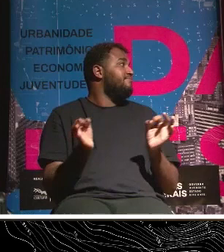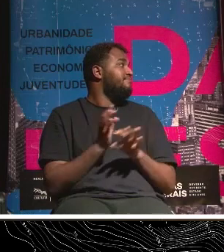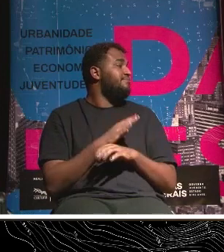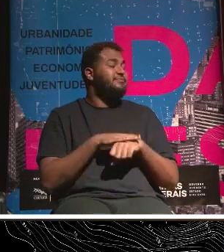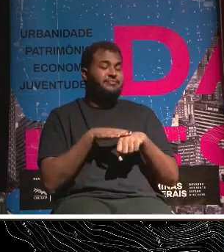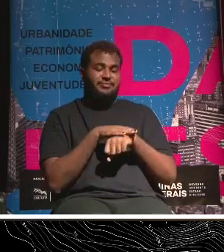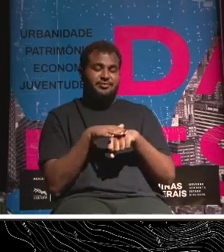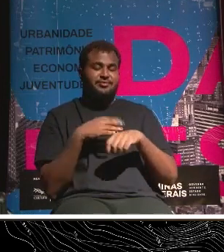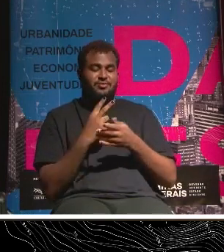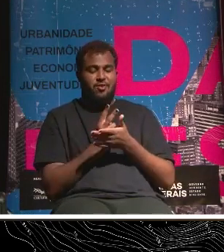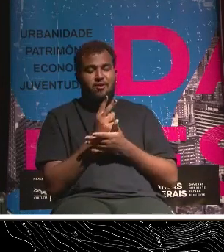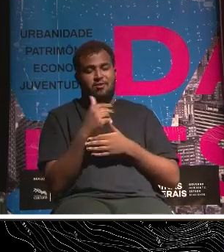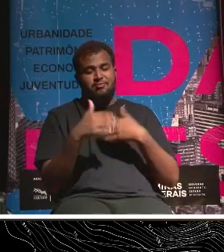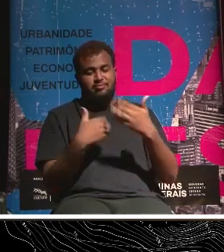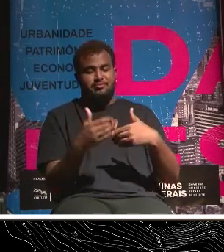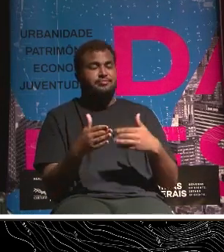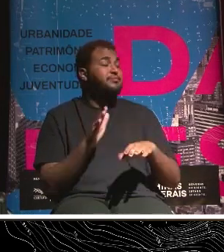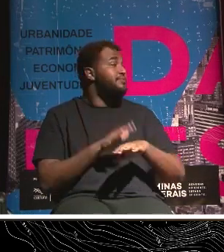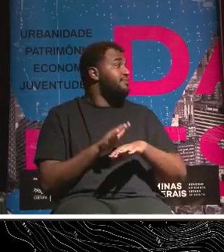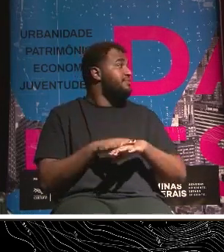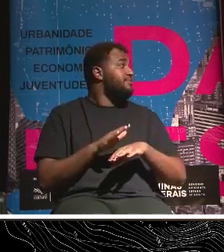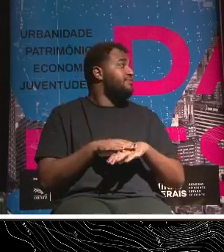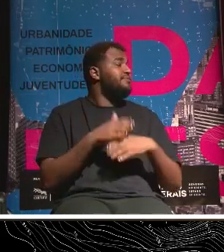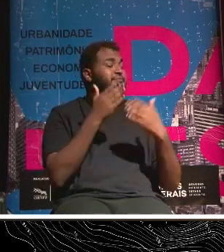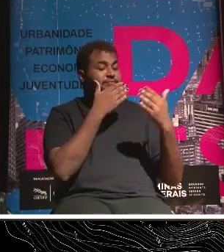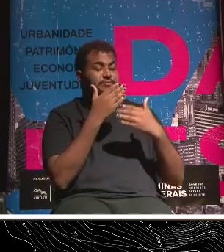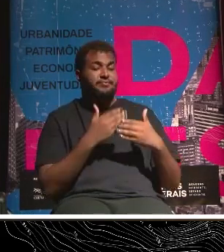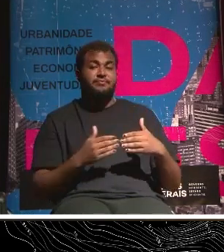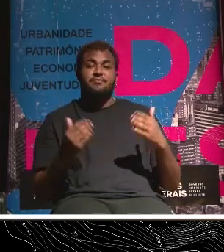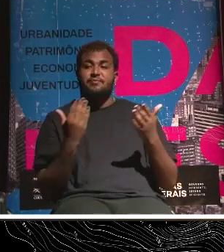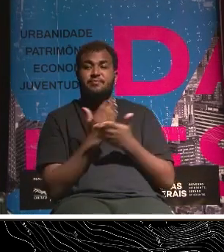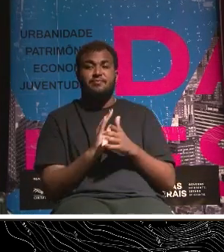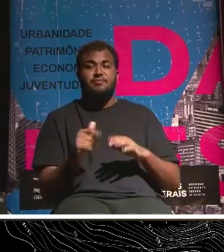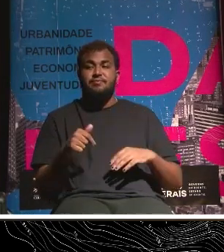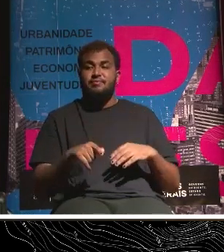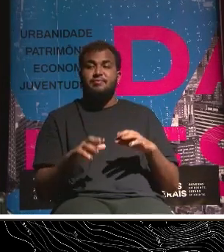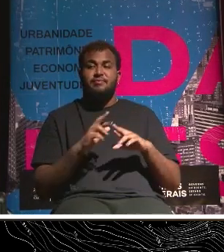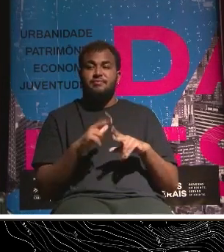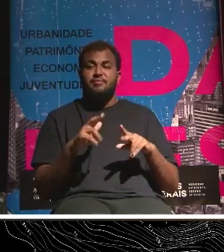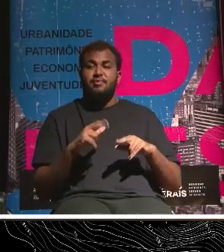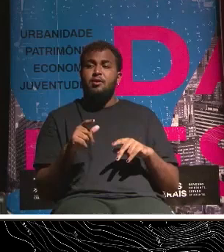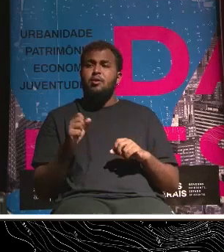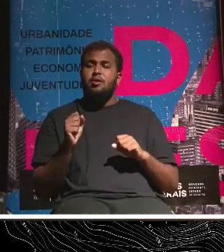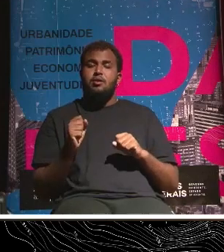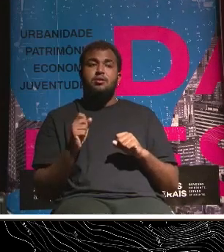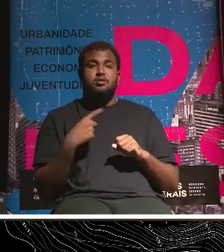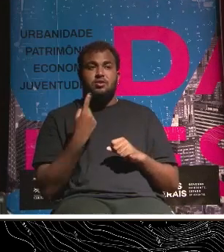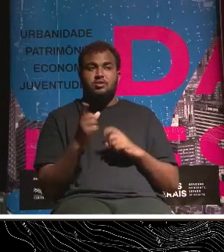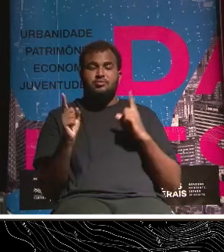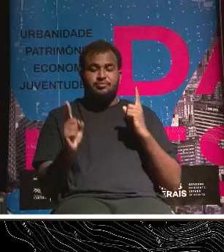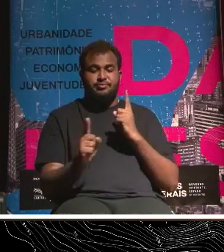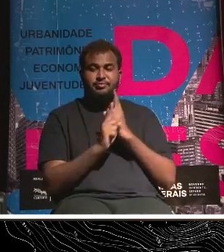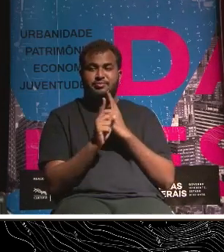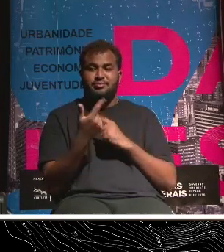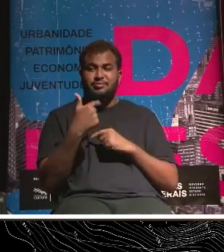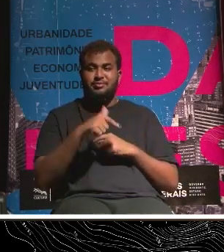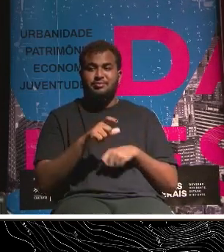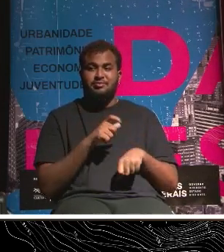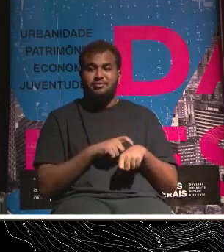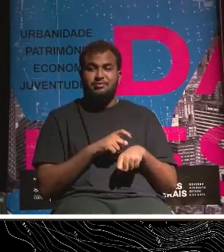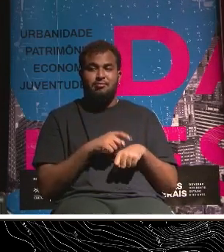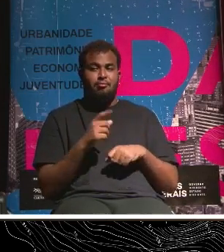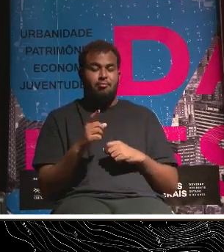conversa continua. Né? É um debate que não se encerra aqui e a gente vamos nos encontrar em outras oportunidades, em